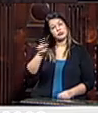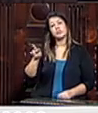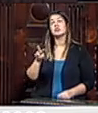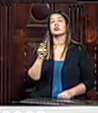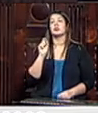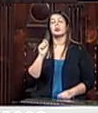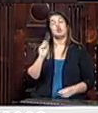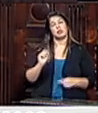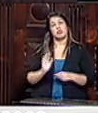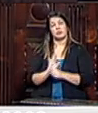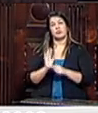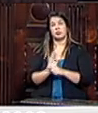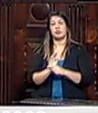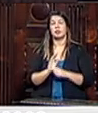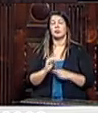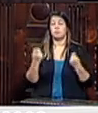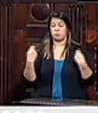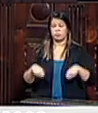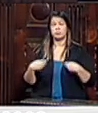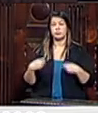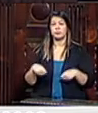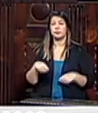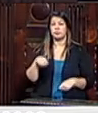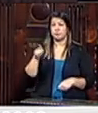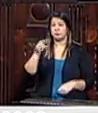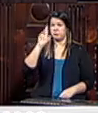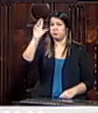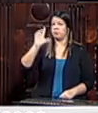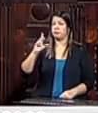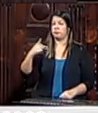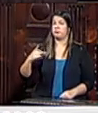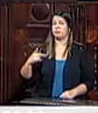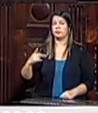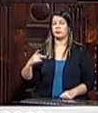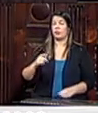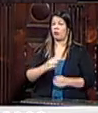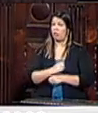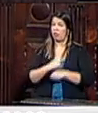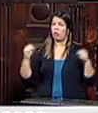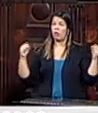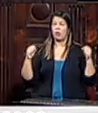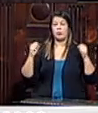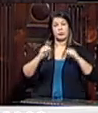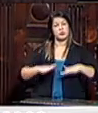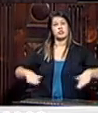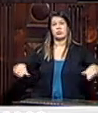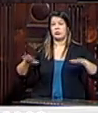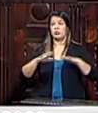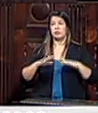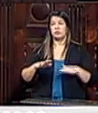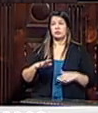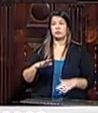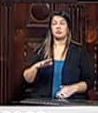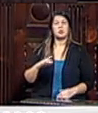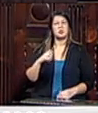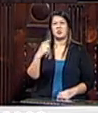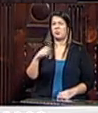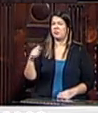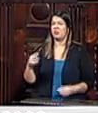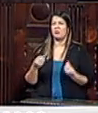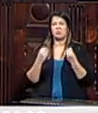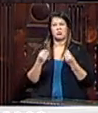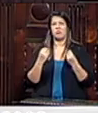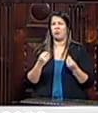isso que defendemos, tem que ser, como disse nosso líder, deputado Luiz Paulo, amplas, gerais e restritas. Não faz sentido